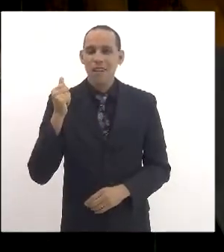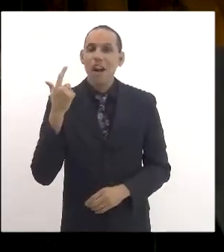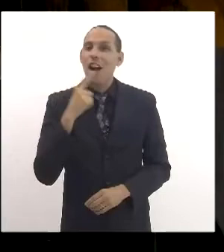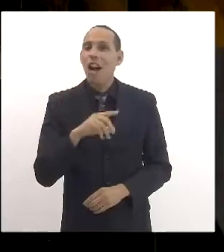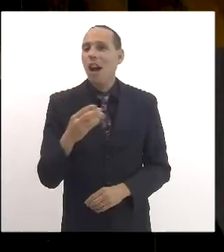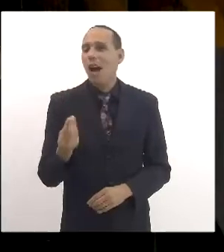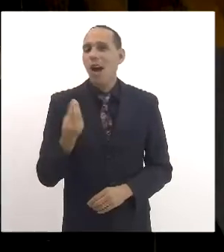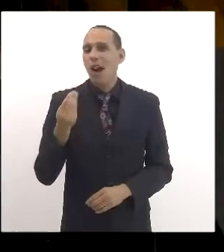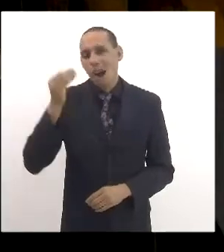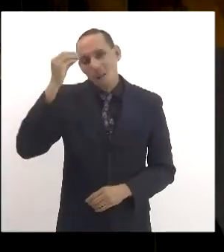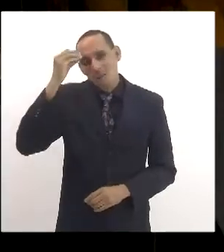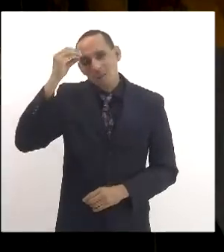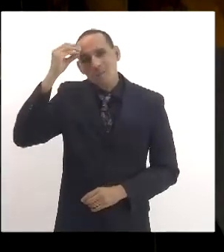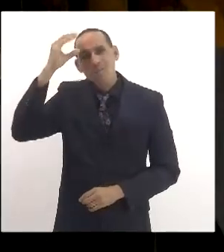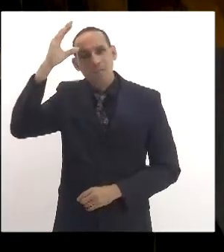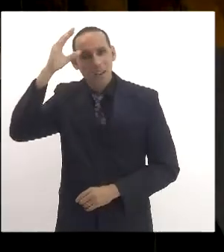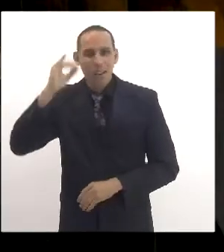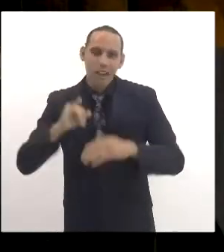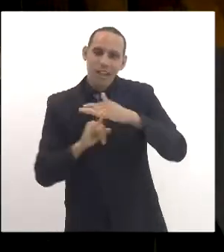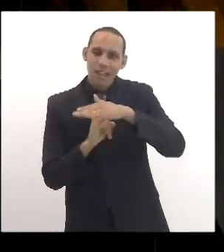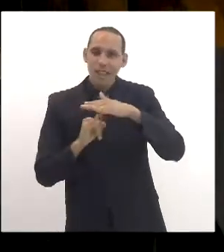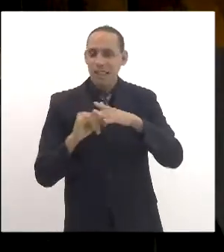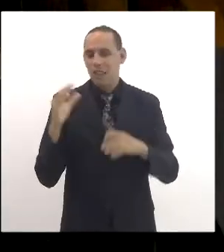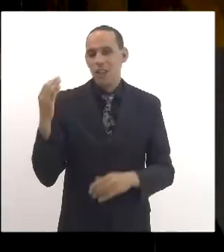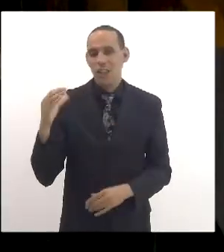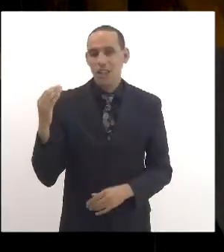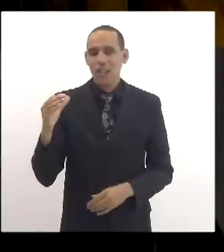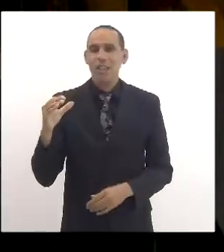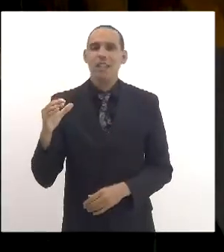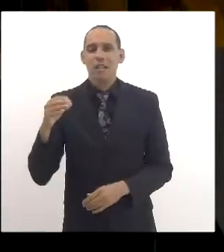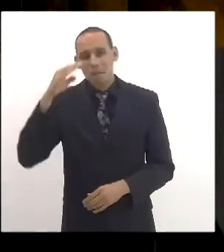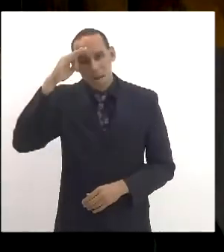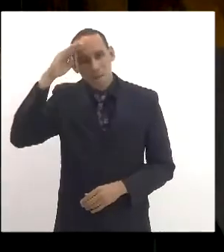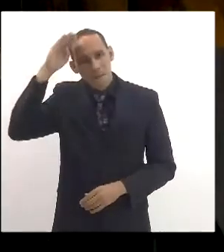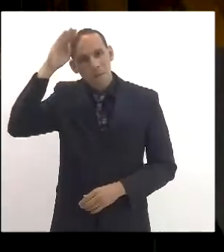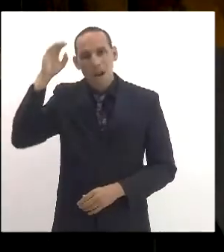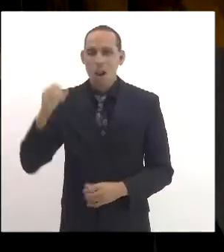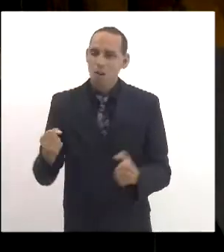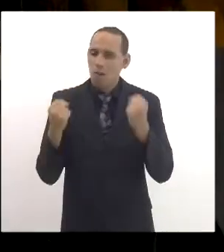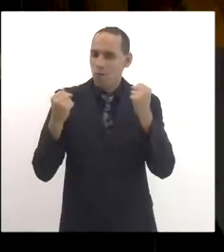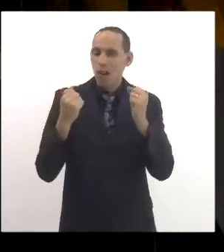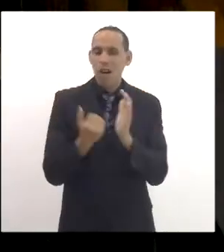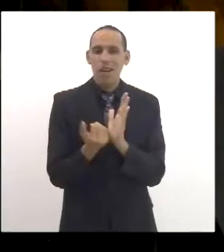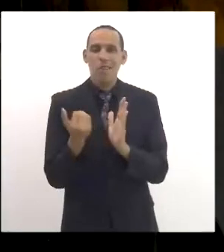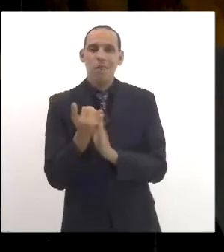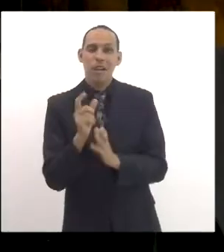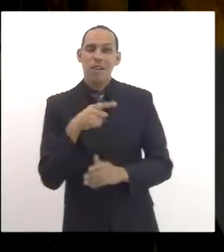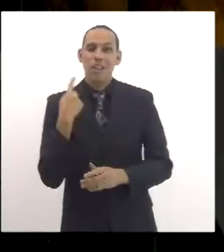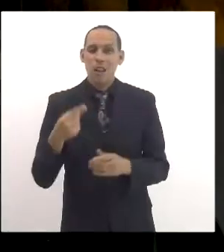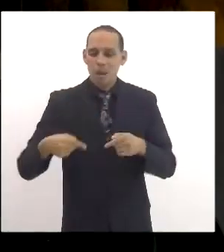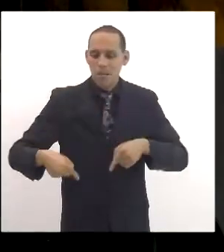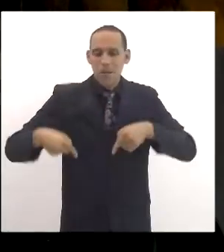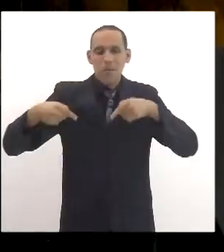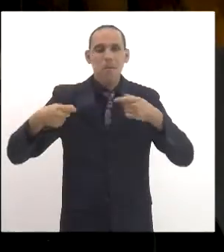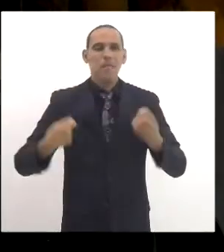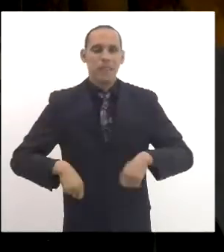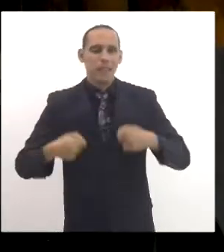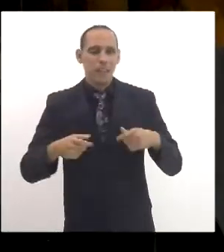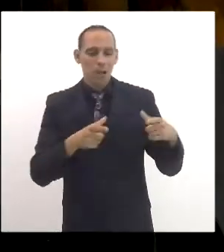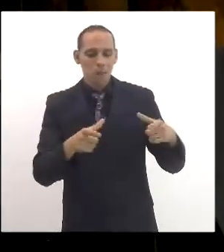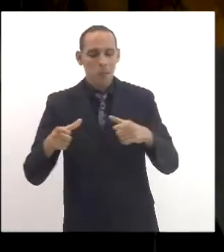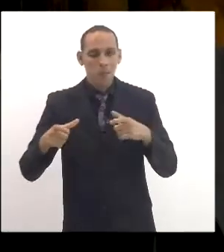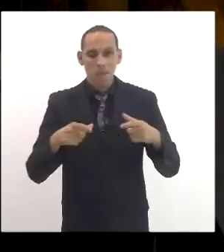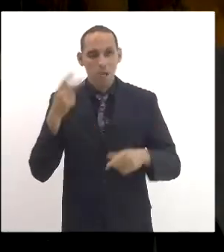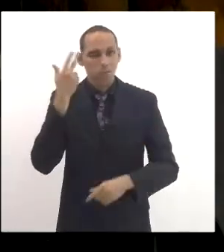mais conhecimento, com instituições científicas e académicas mais fortes. E por isso temos que desafiar os lugares comuns,